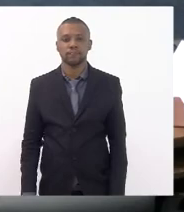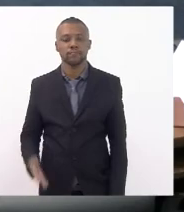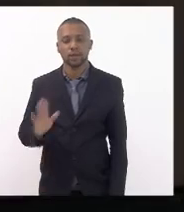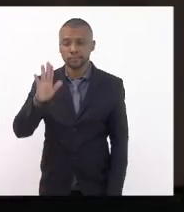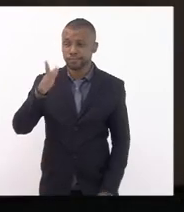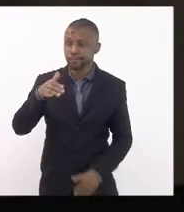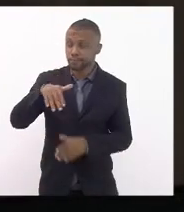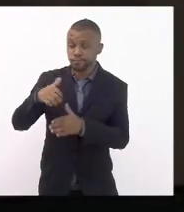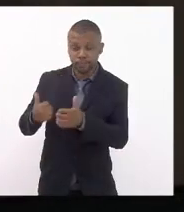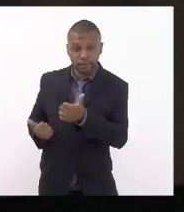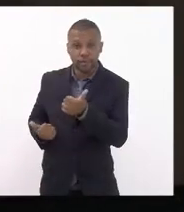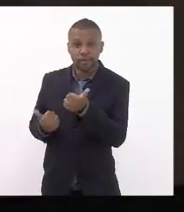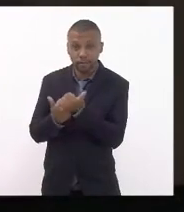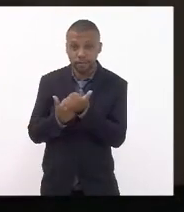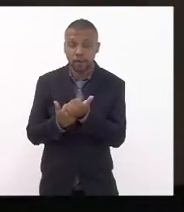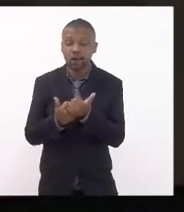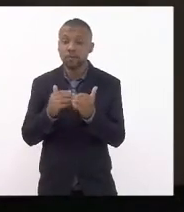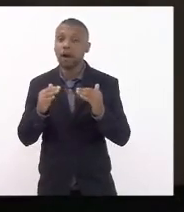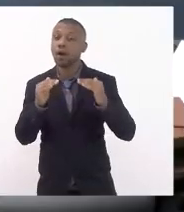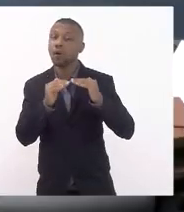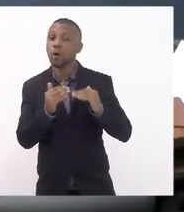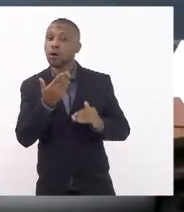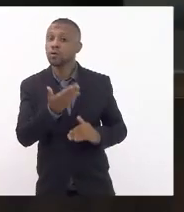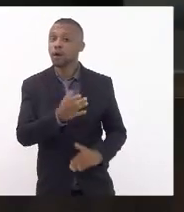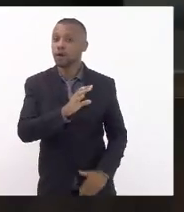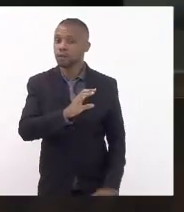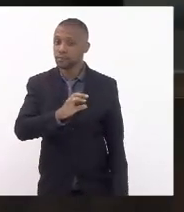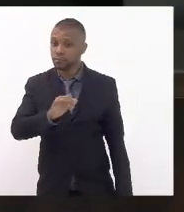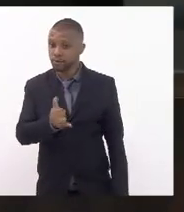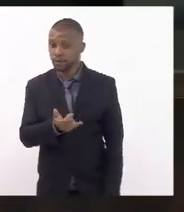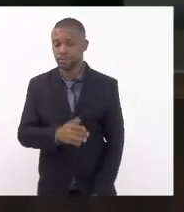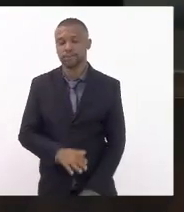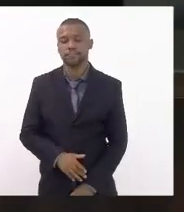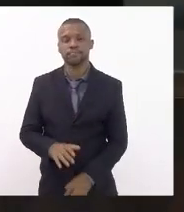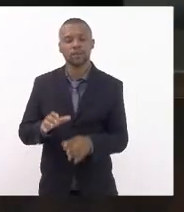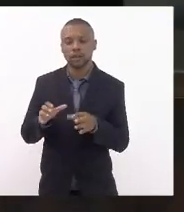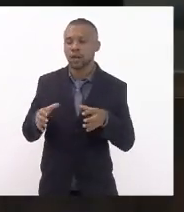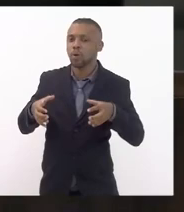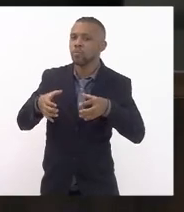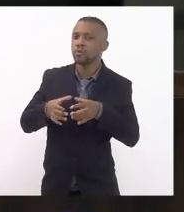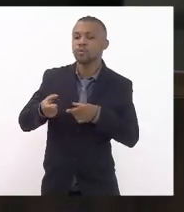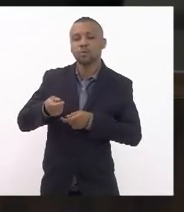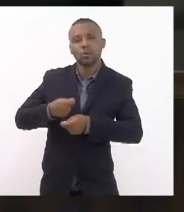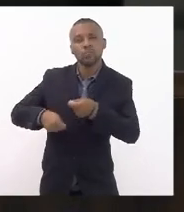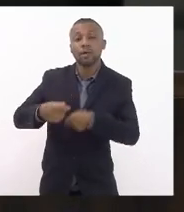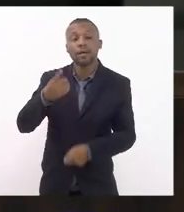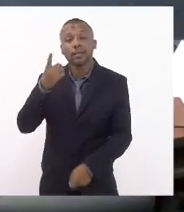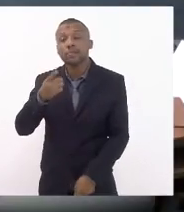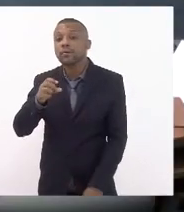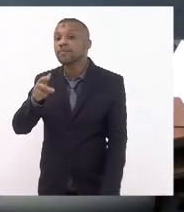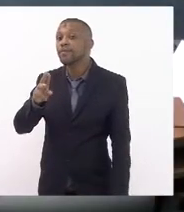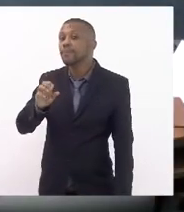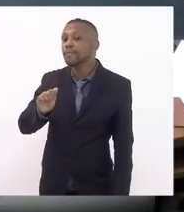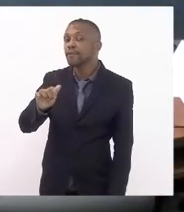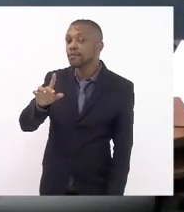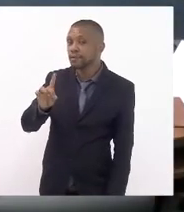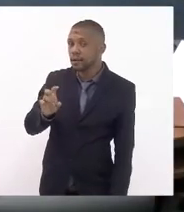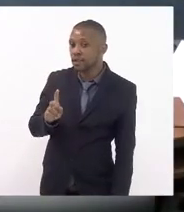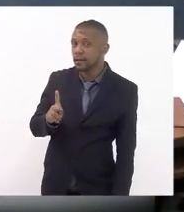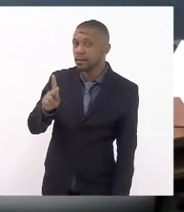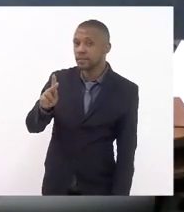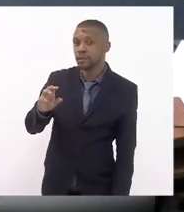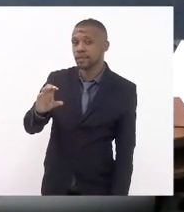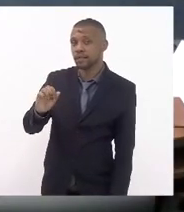Favorável com a CCJ, presidente. Pela Comissão de Economia, deputado Valdeque Carneiro.